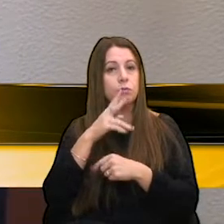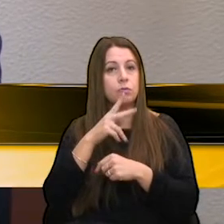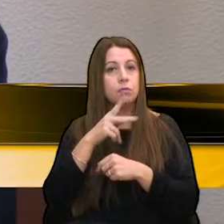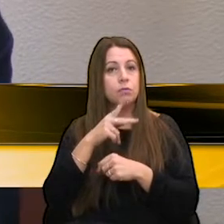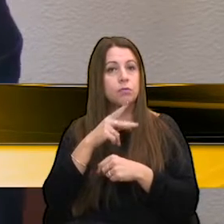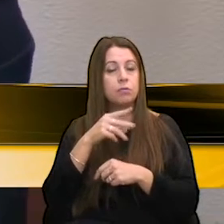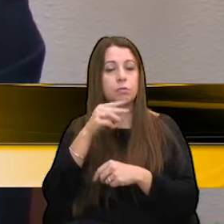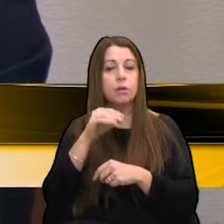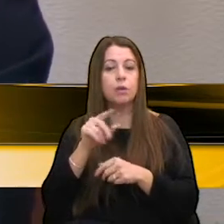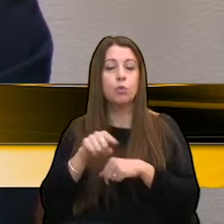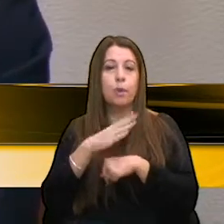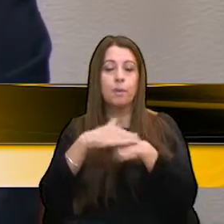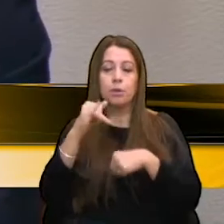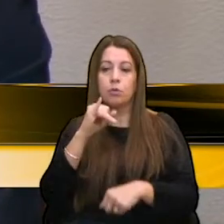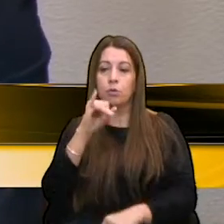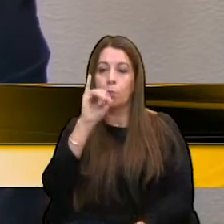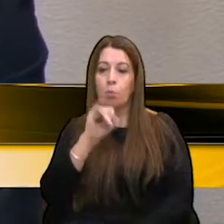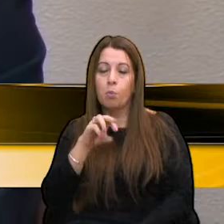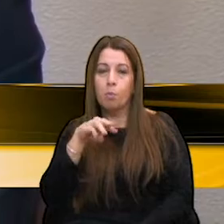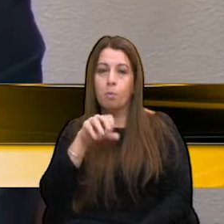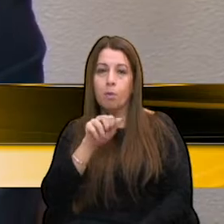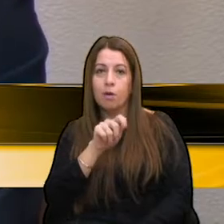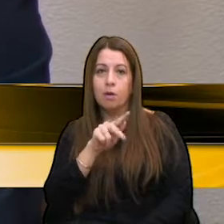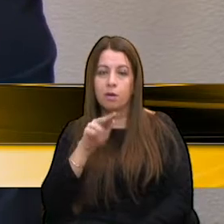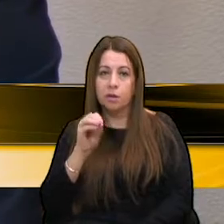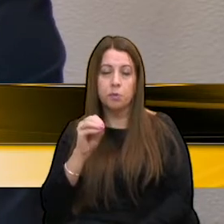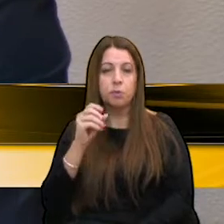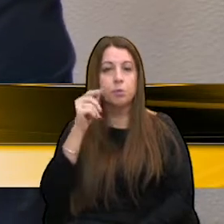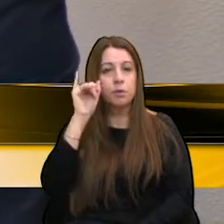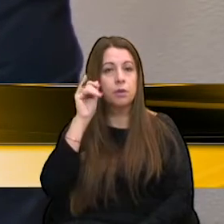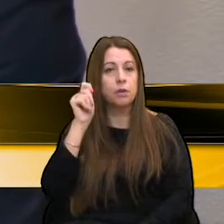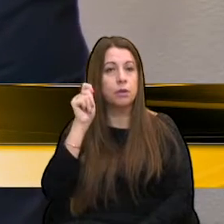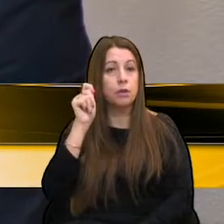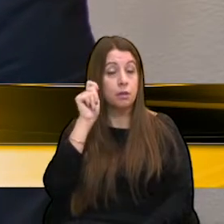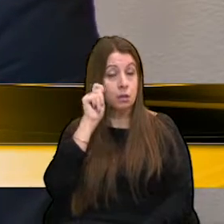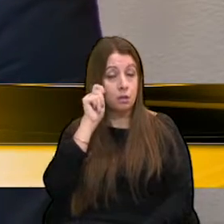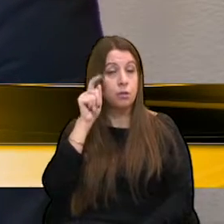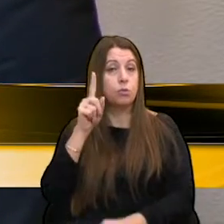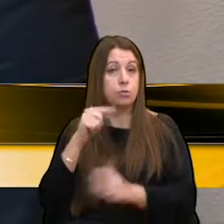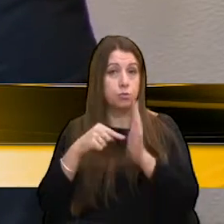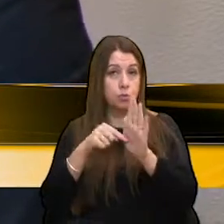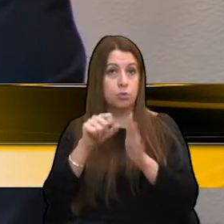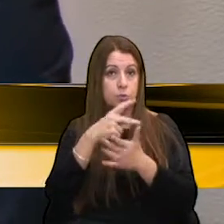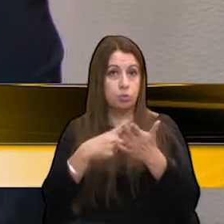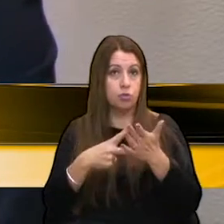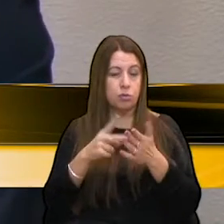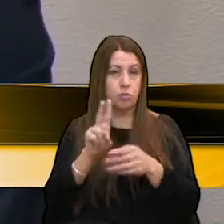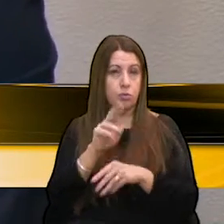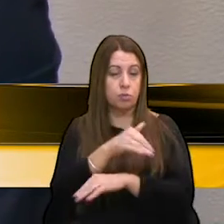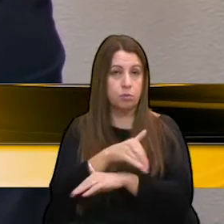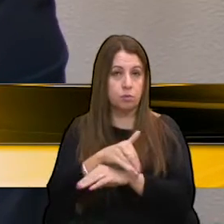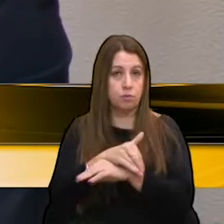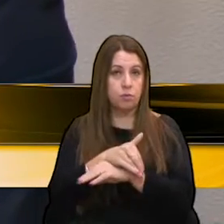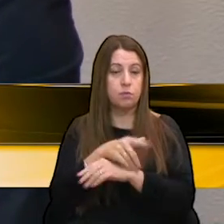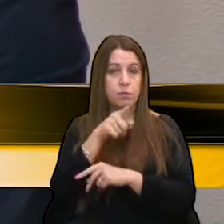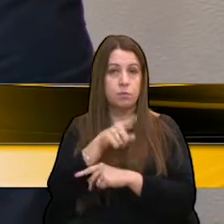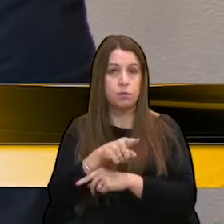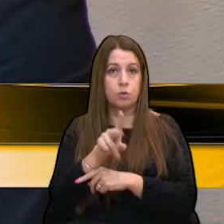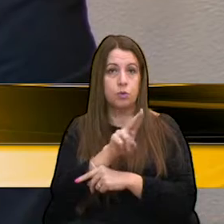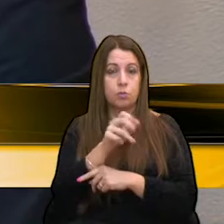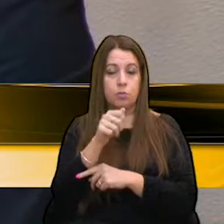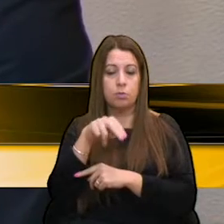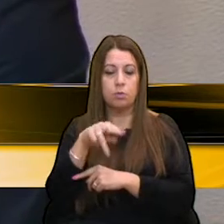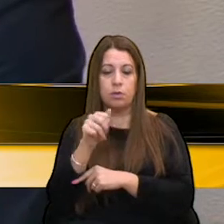popularmente como Magrão, Adelino Teles, né, que apresentou nesta casa esse projeto, dando o nome de uma via com o